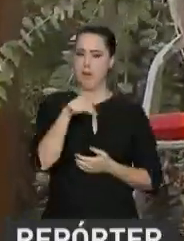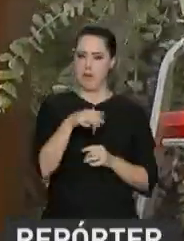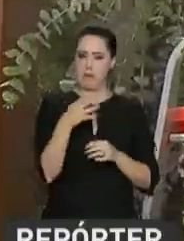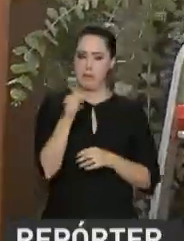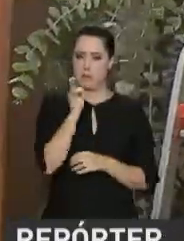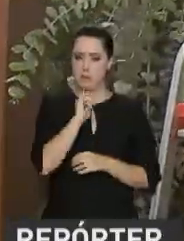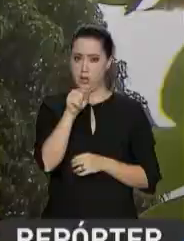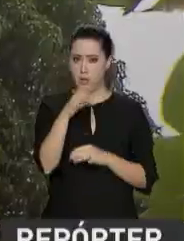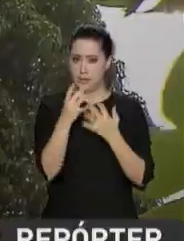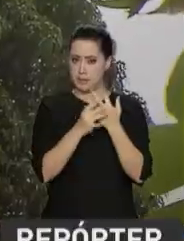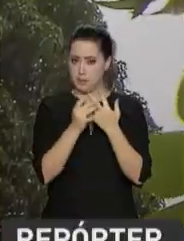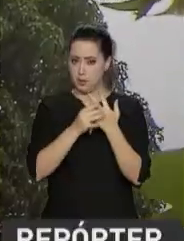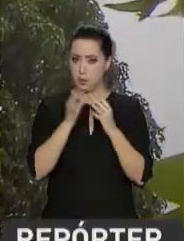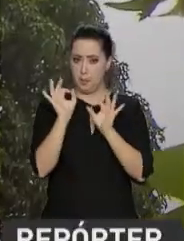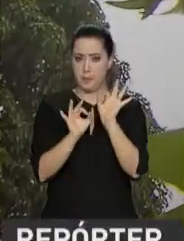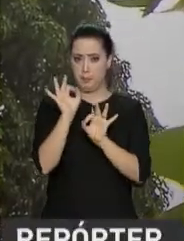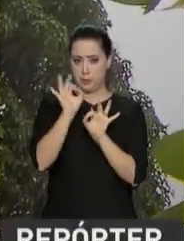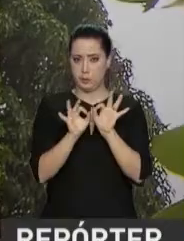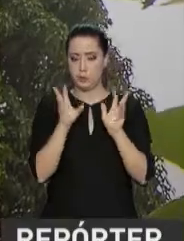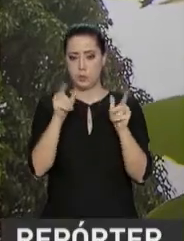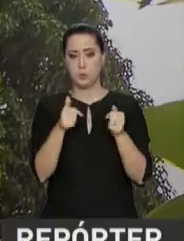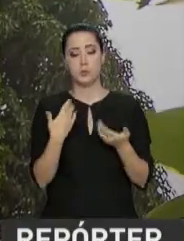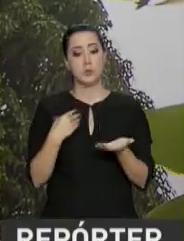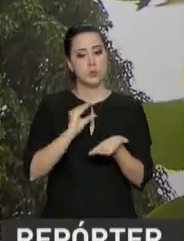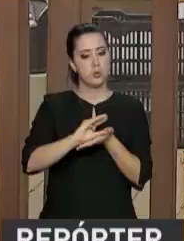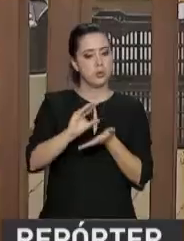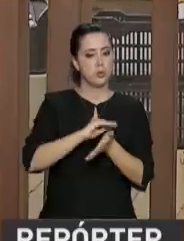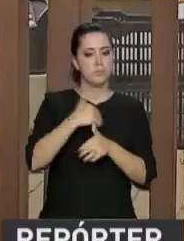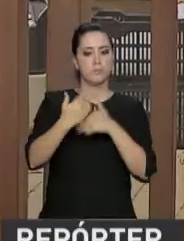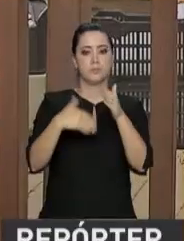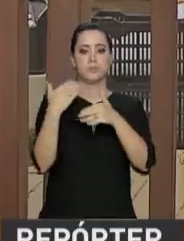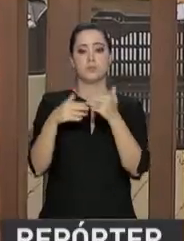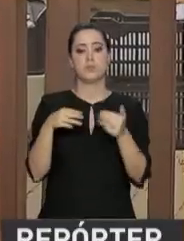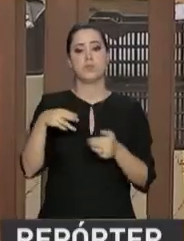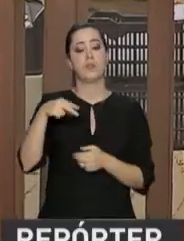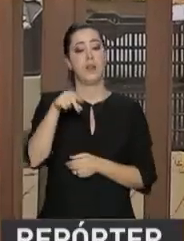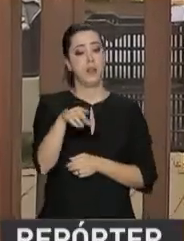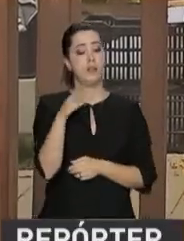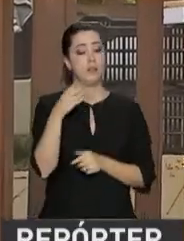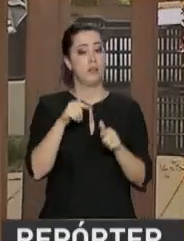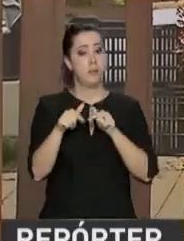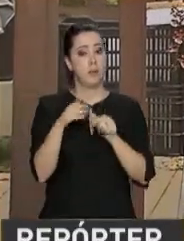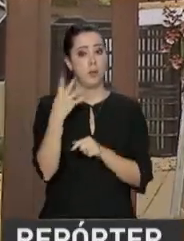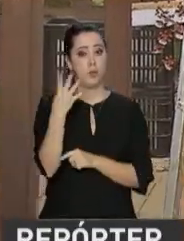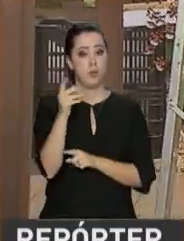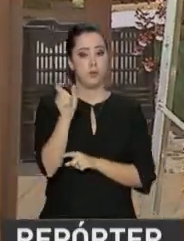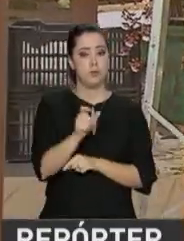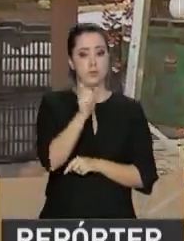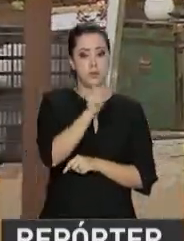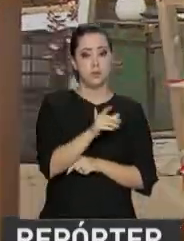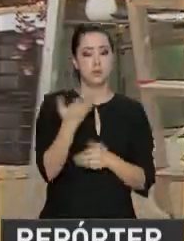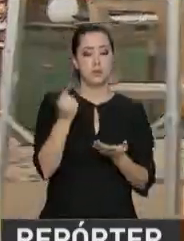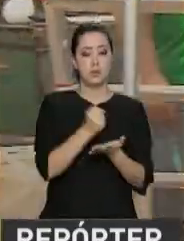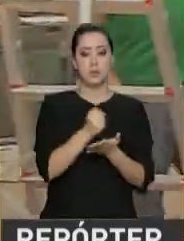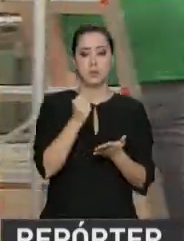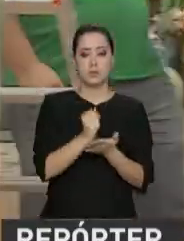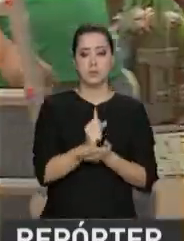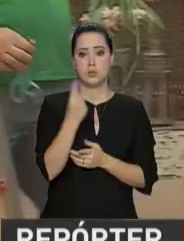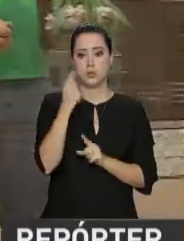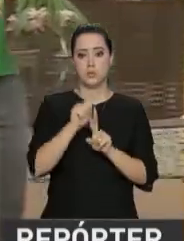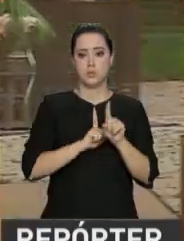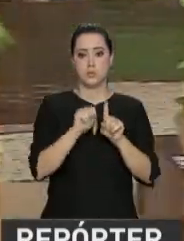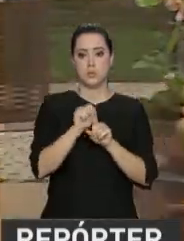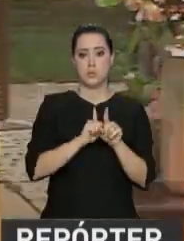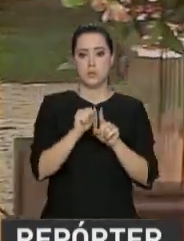para um casamento e os investimentos não param na ele tem quatro funcionários sendo o último contratado há um mês